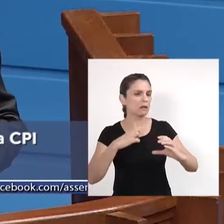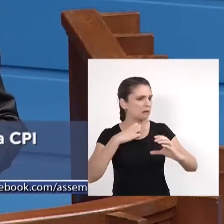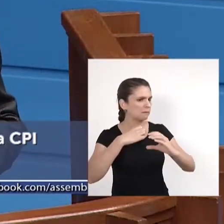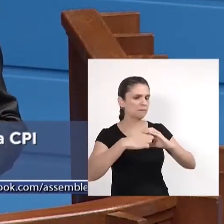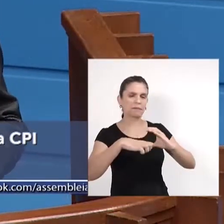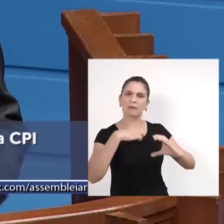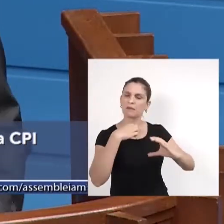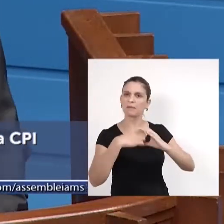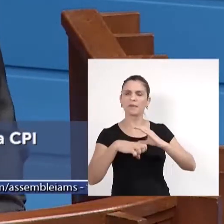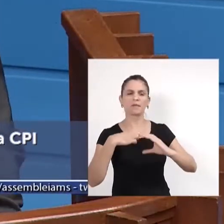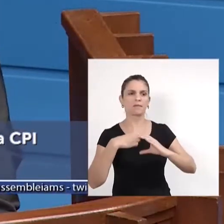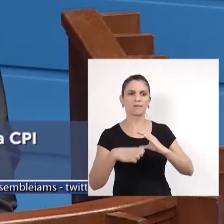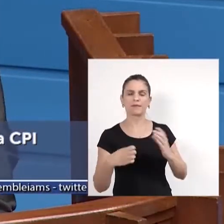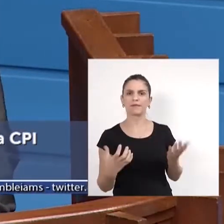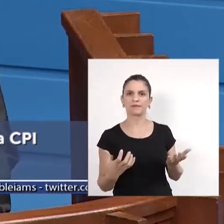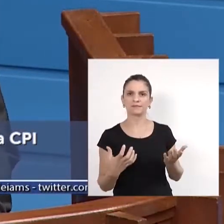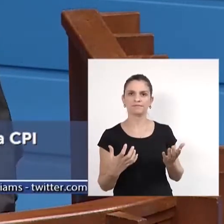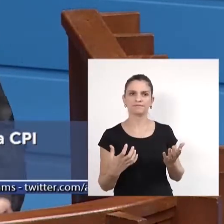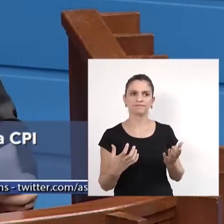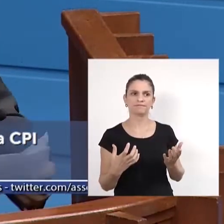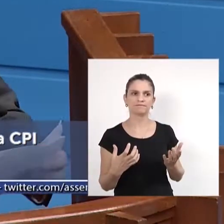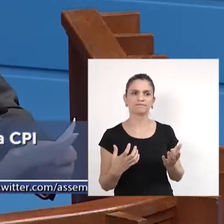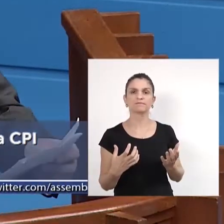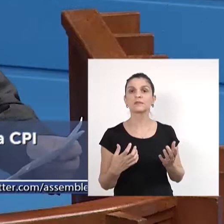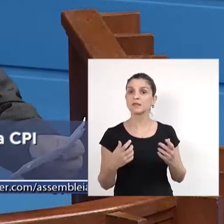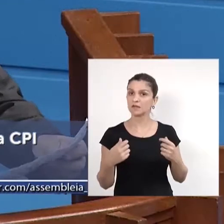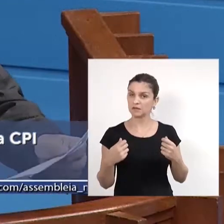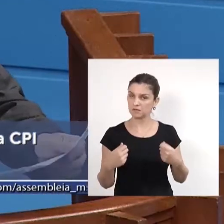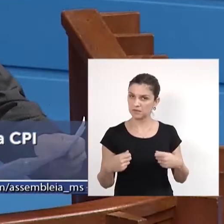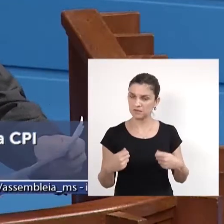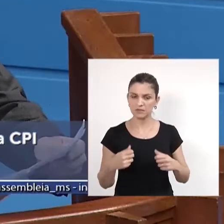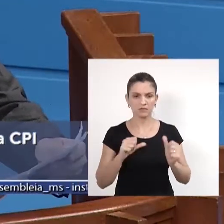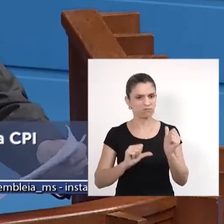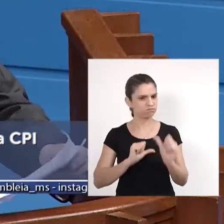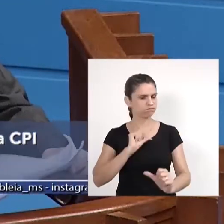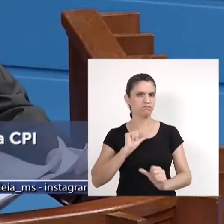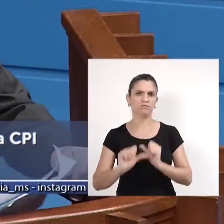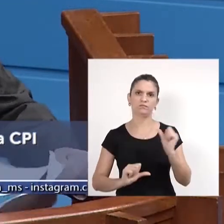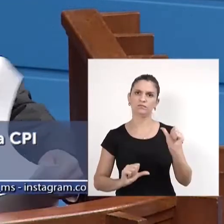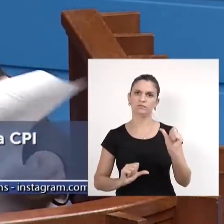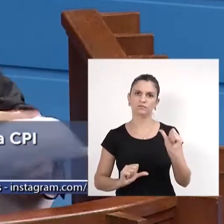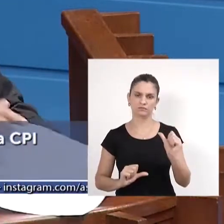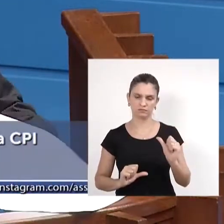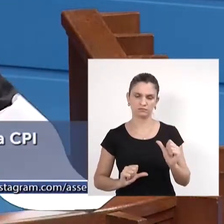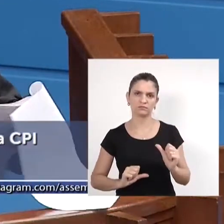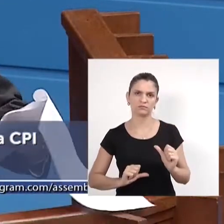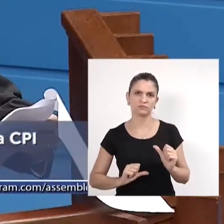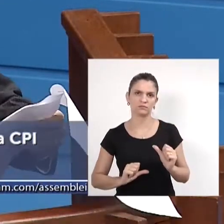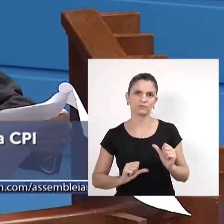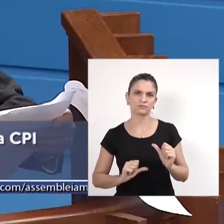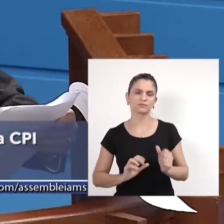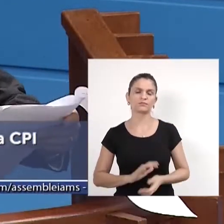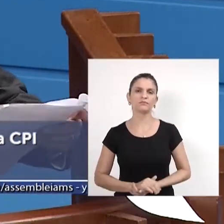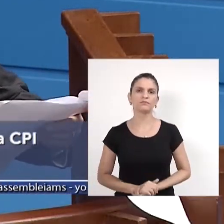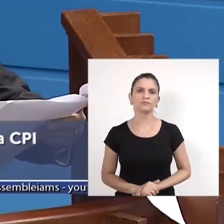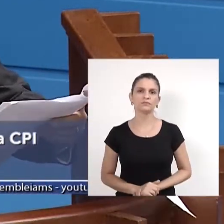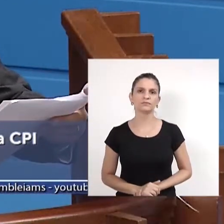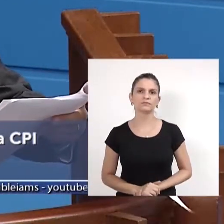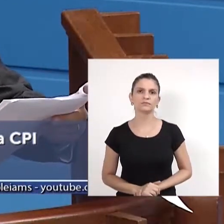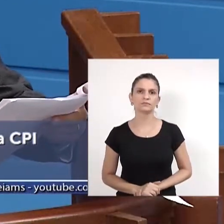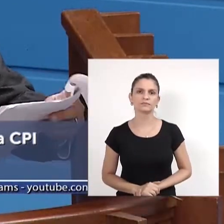é através do e-mail. Então, essa é uma outra coisa também que quero propor para que isso seja